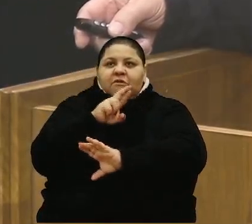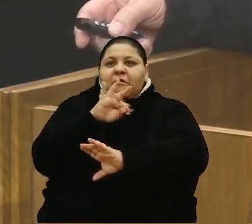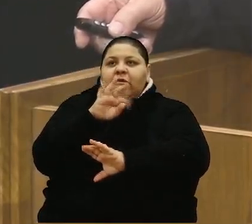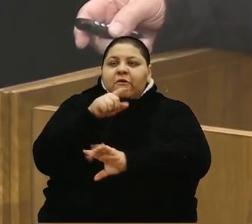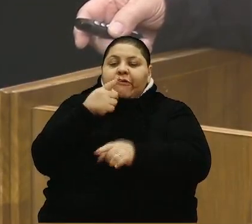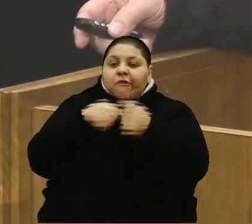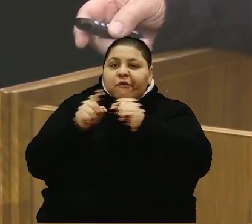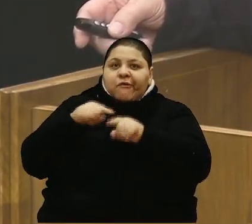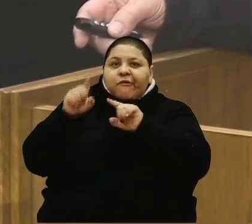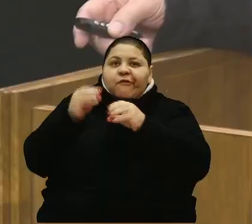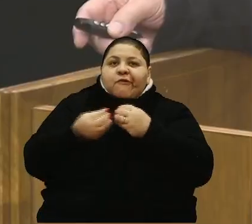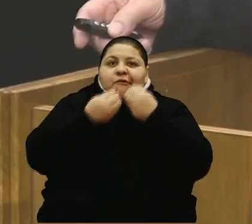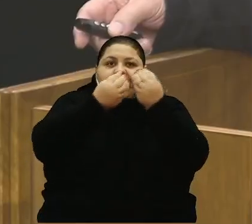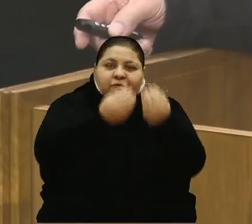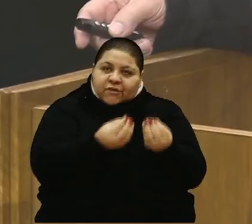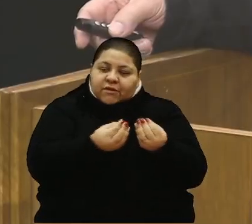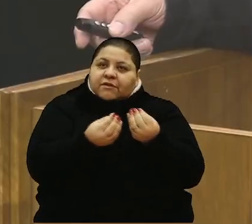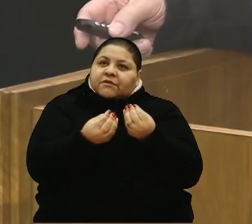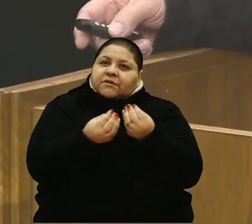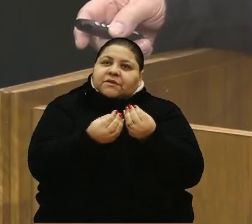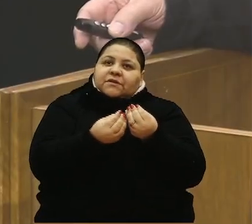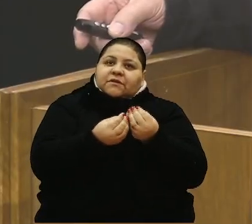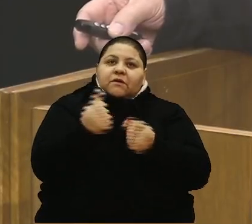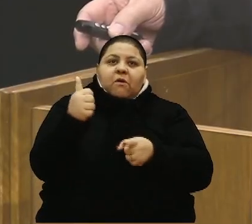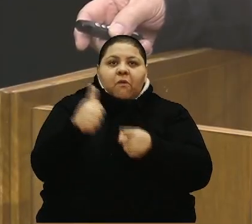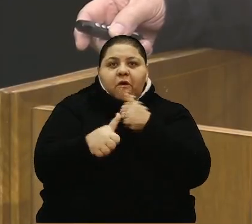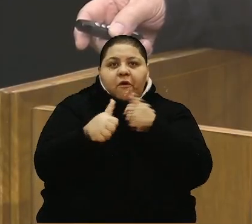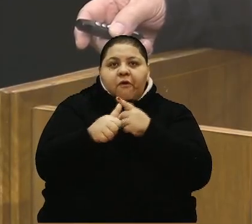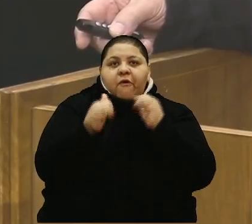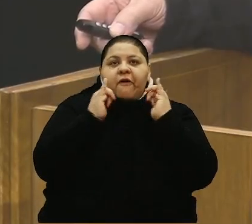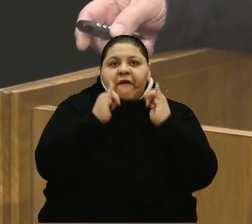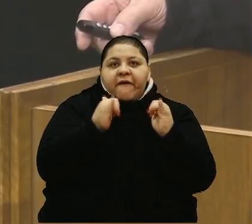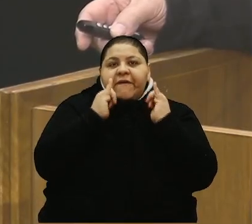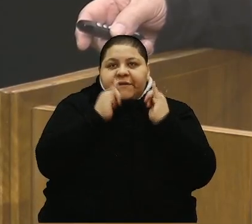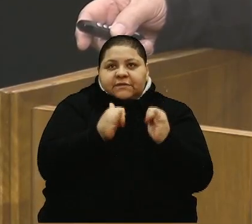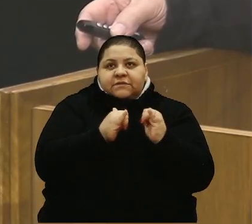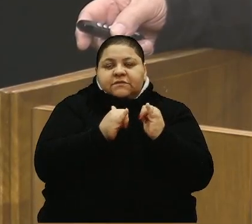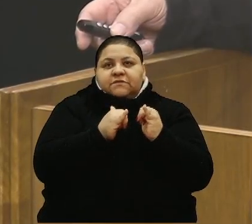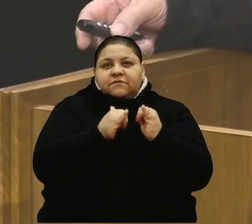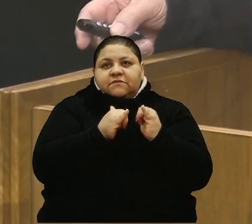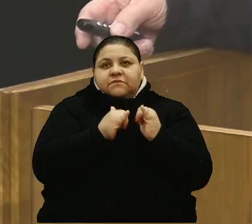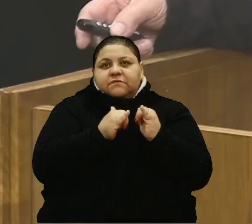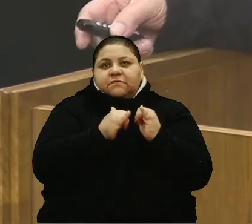está fornecendo o primeiro ônibus